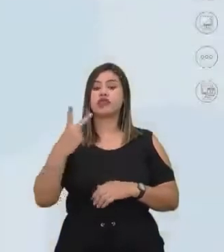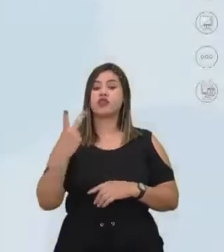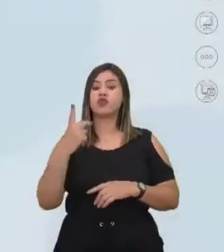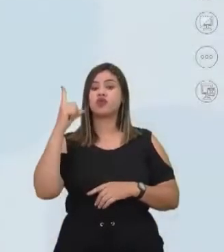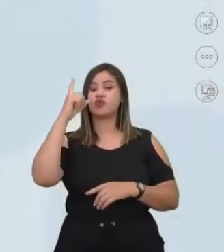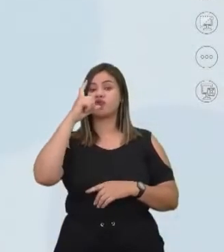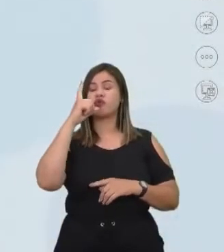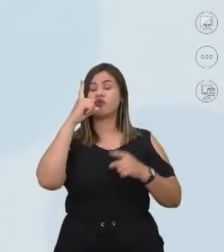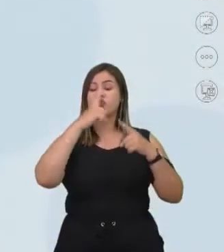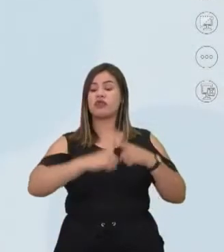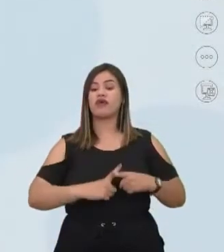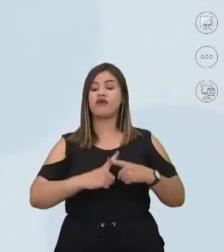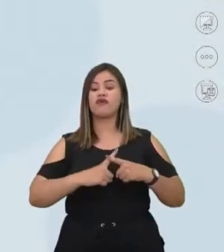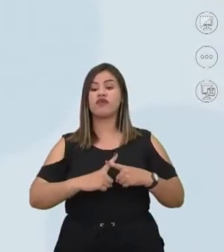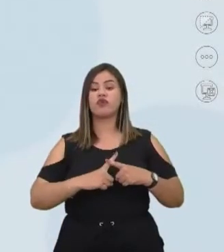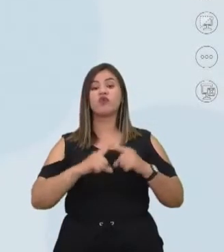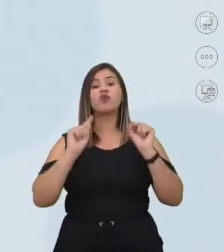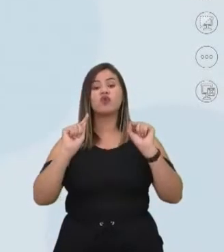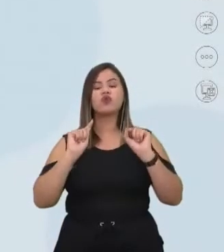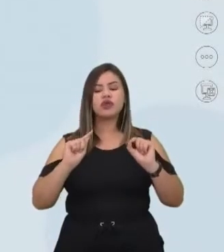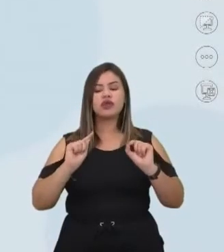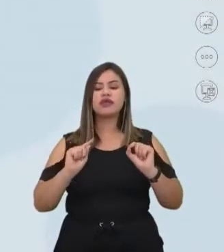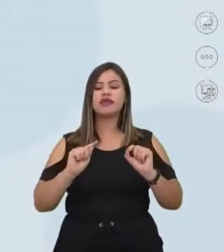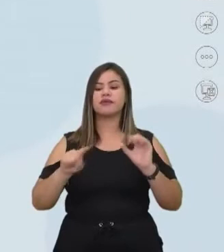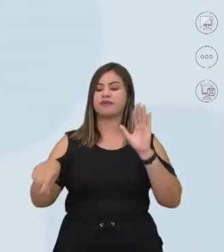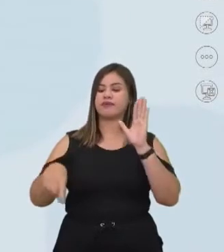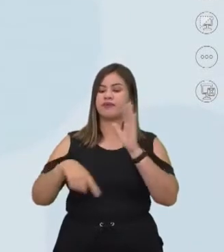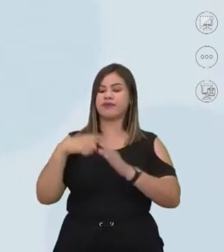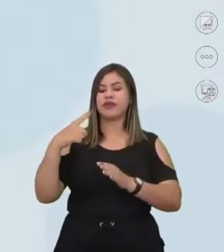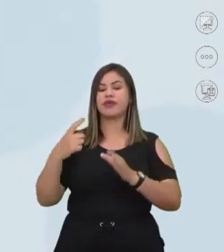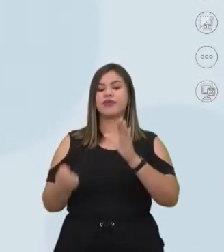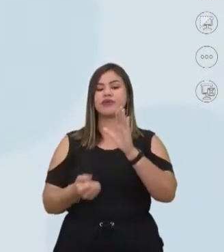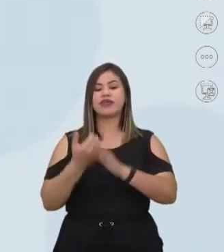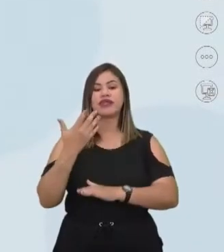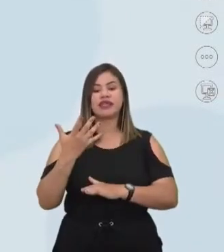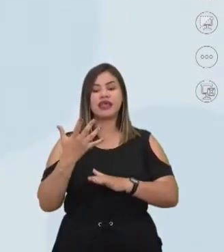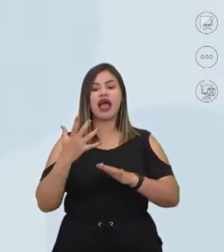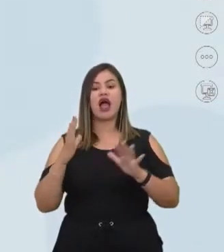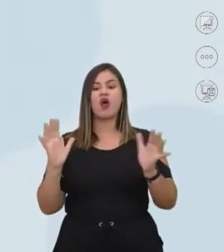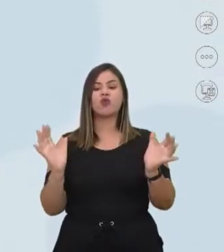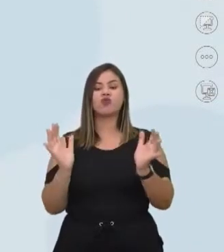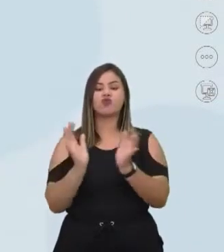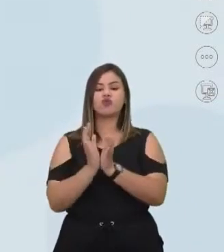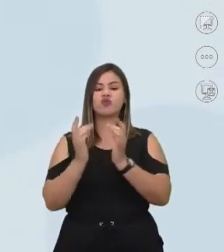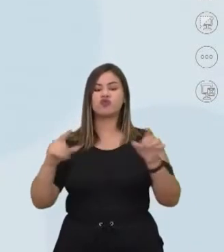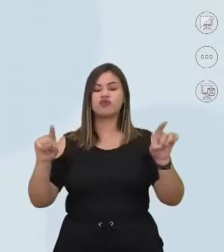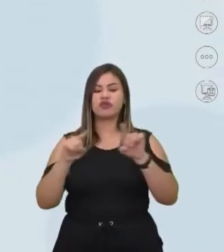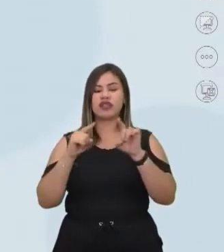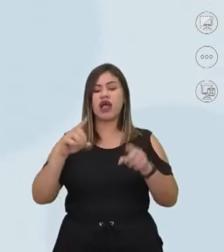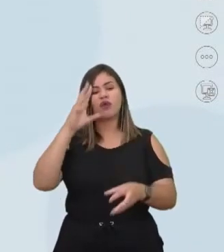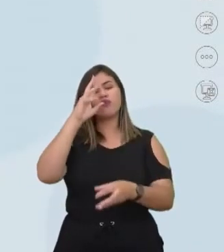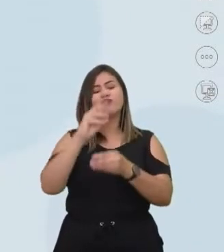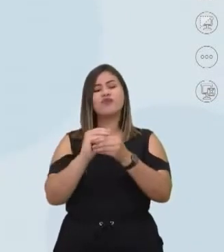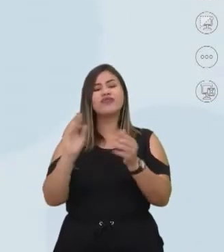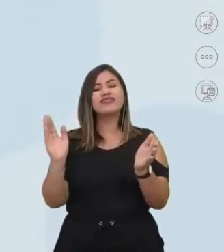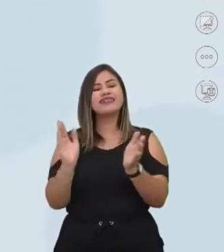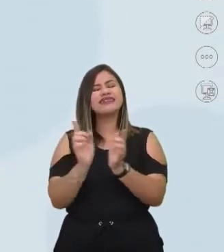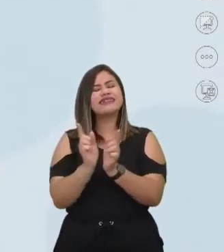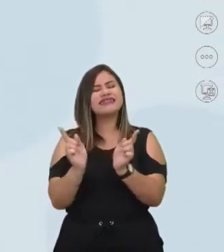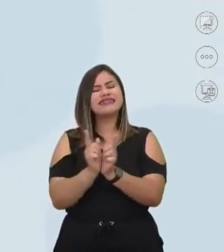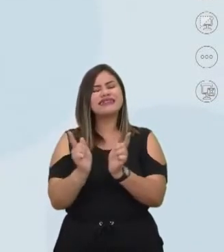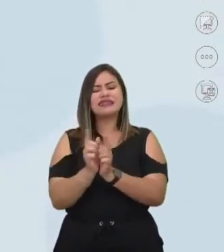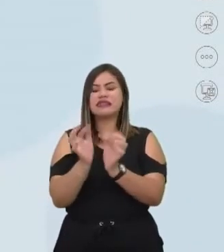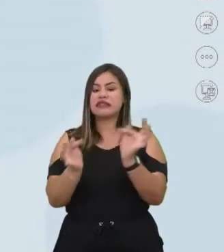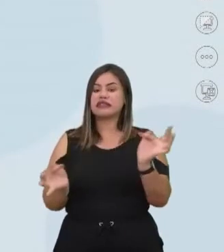vocês. Vocês vão, primeiramente, criar um espetáculo musical, esboçar um esbocinho, tá? Um projeto de palco simples, né?